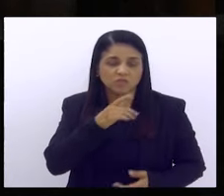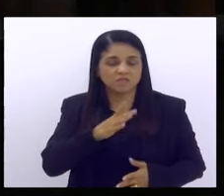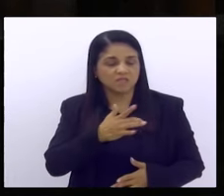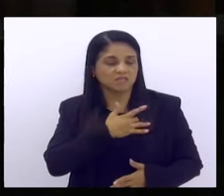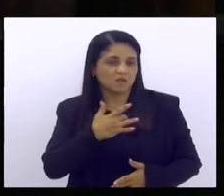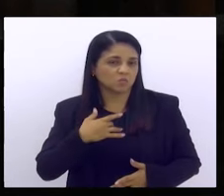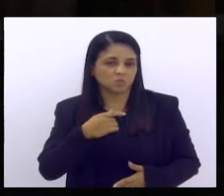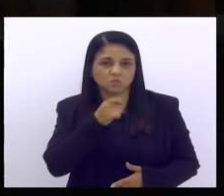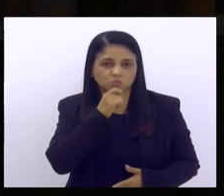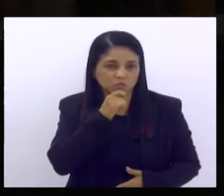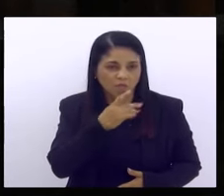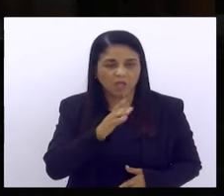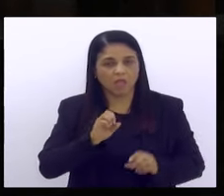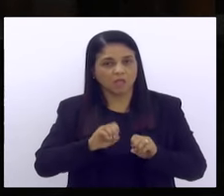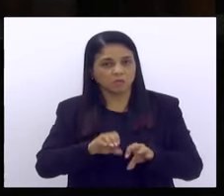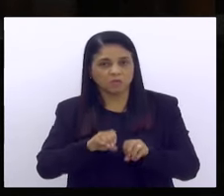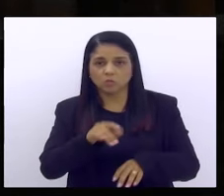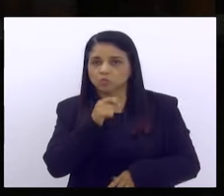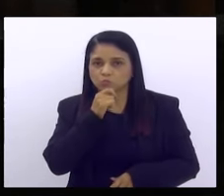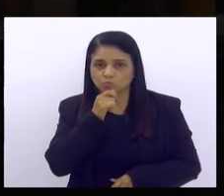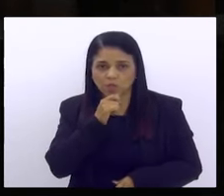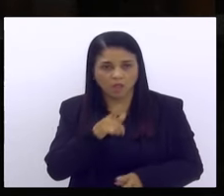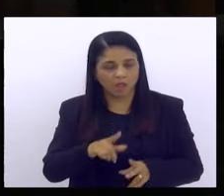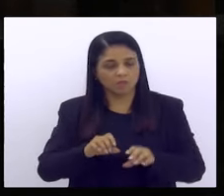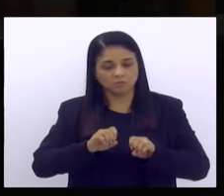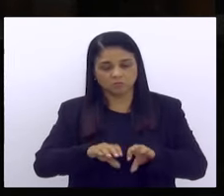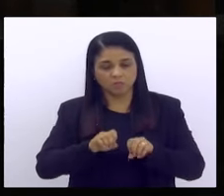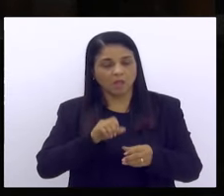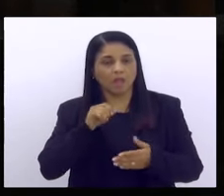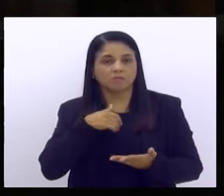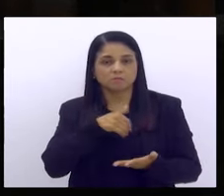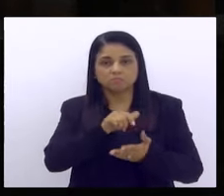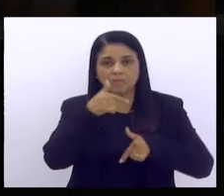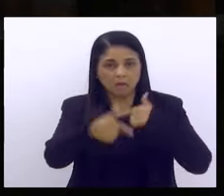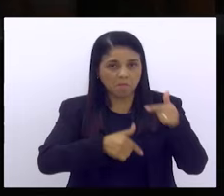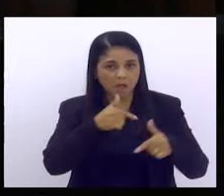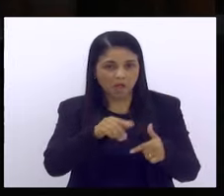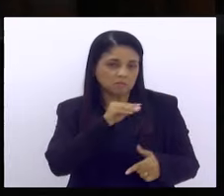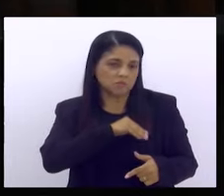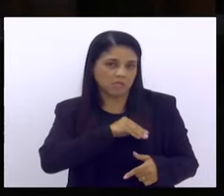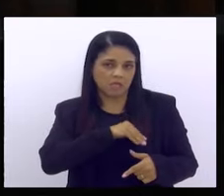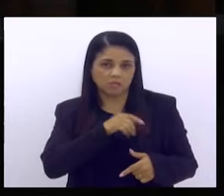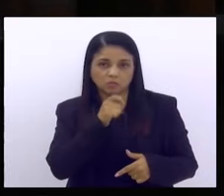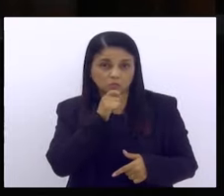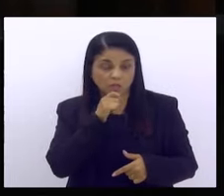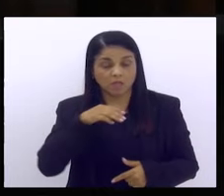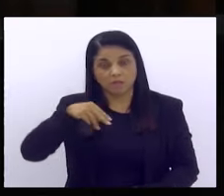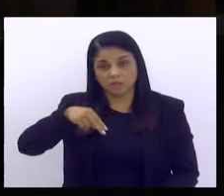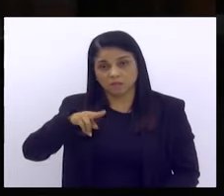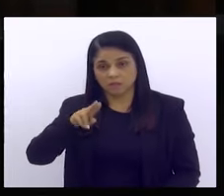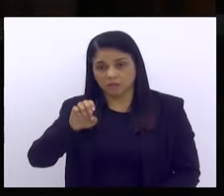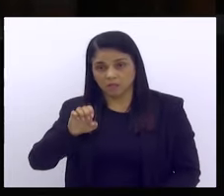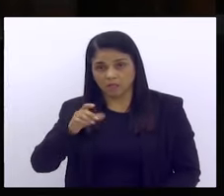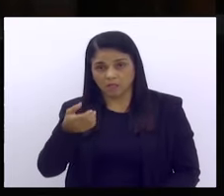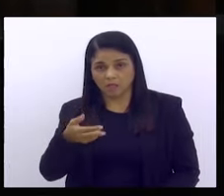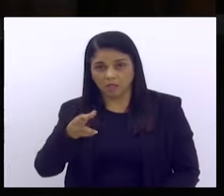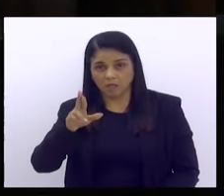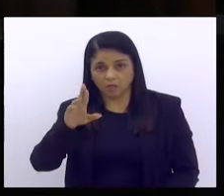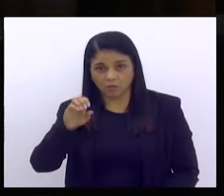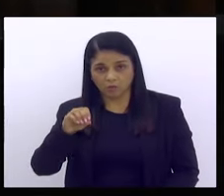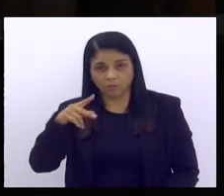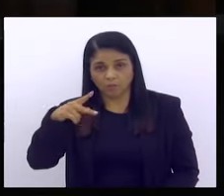saúde, sem acesso à educação, sem acesso a emprego e renda. A necropolítica, a política da morte, ela